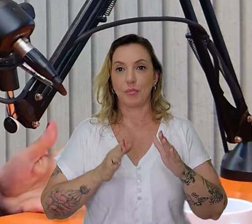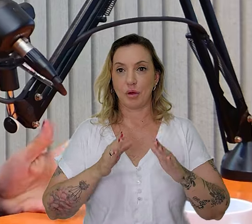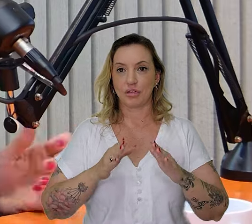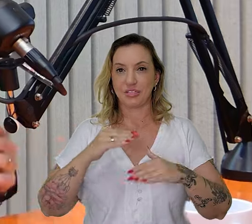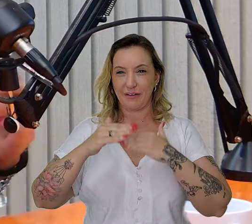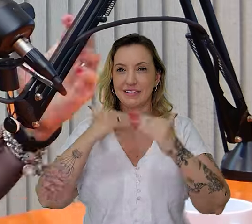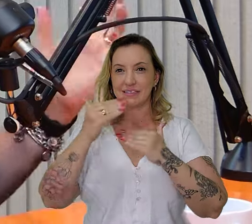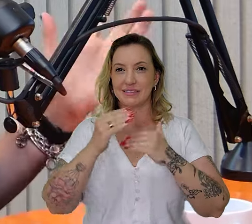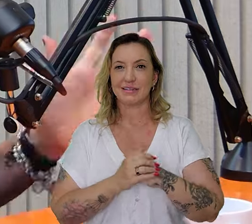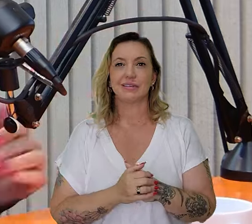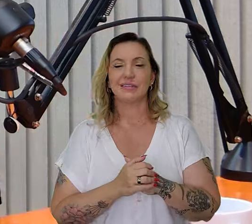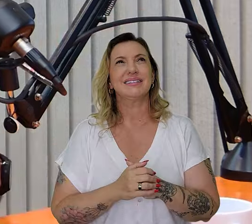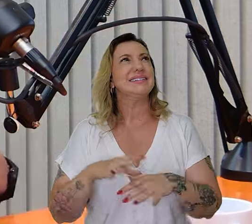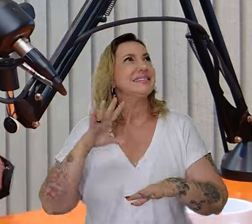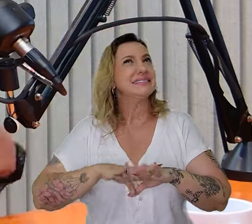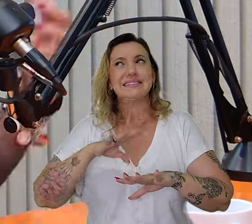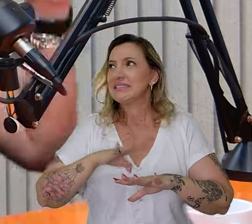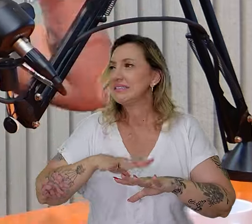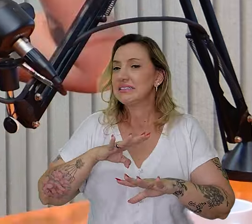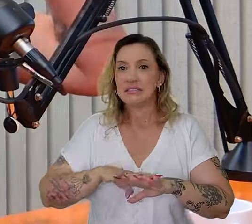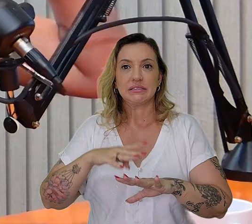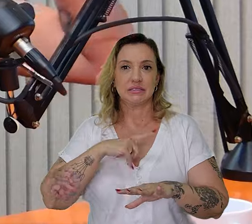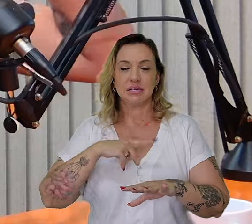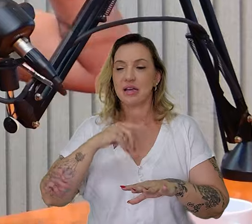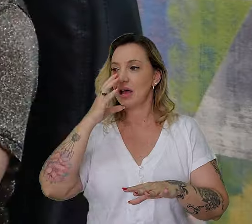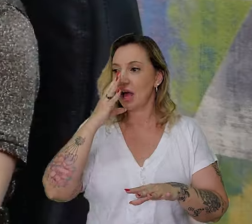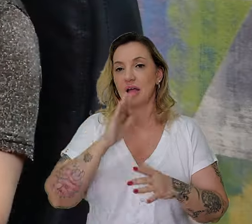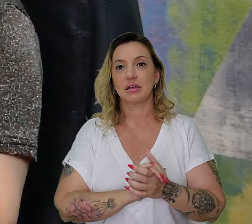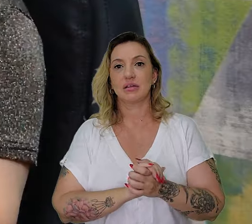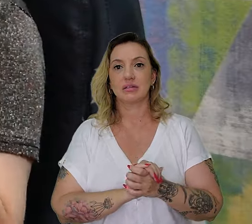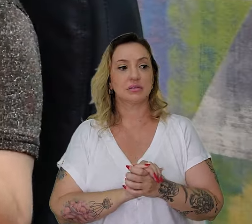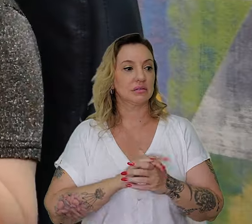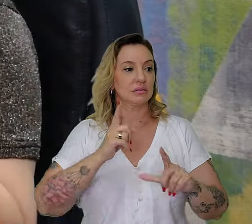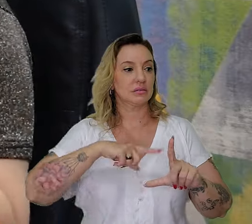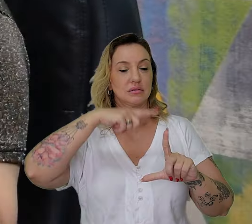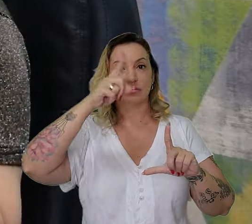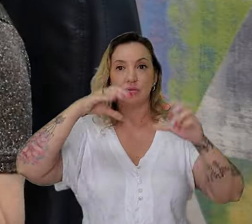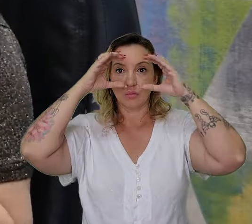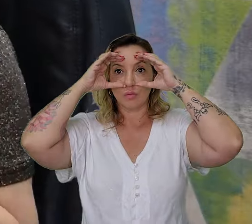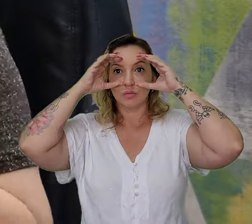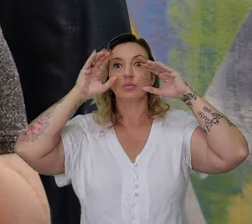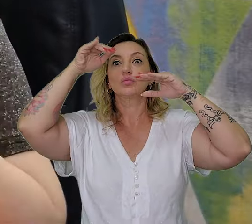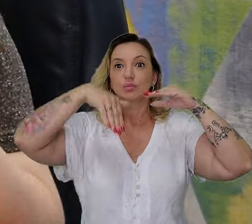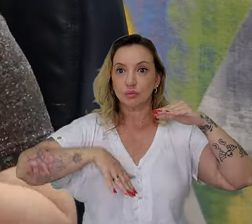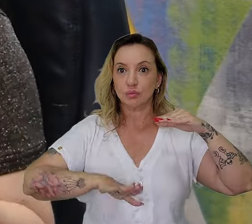matemática é incrível é é o que faz as montanhas russas com é isso que eu tava vendo um uns Stories de um pessoal que